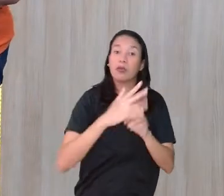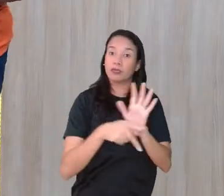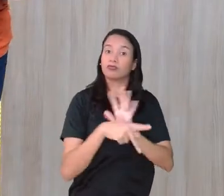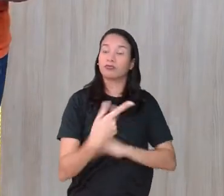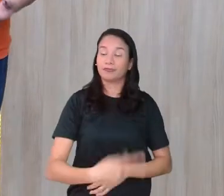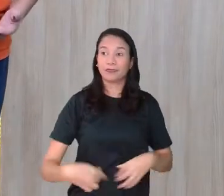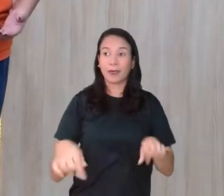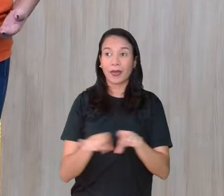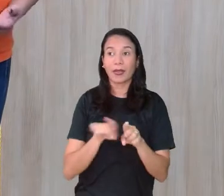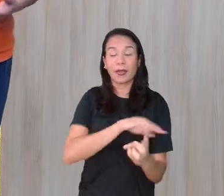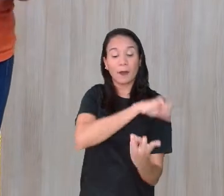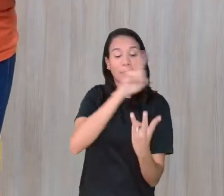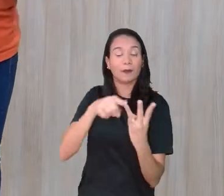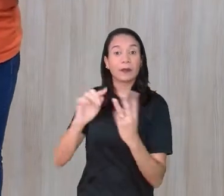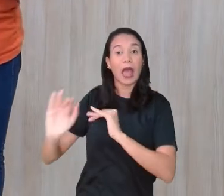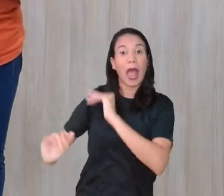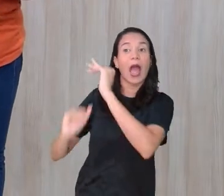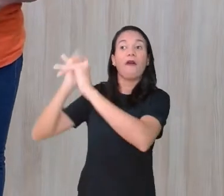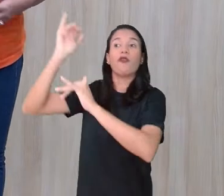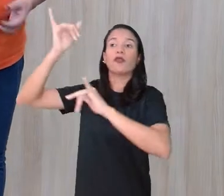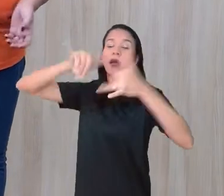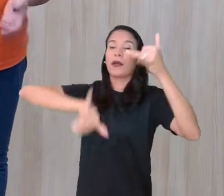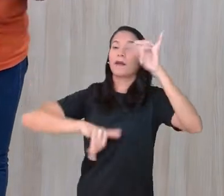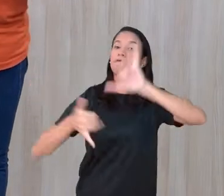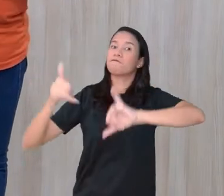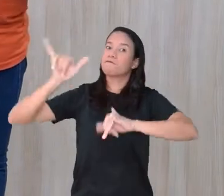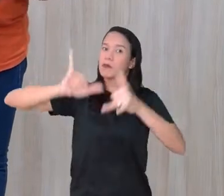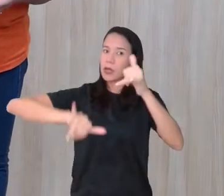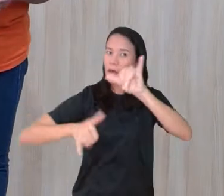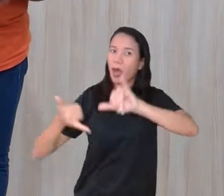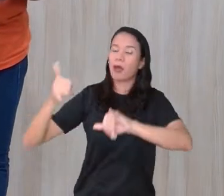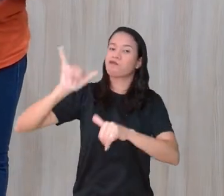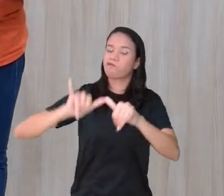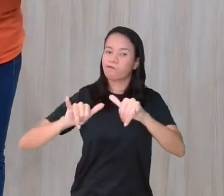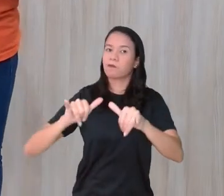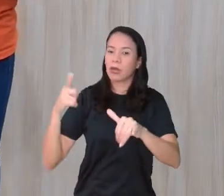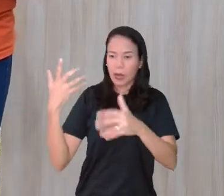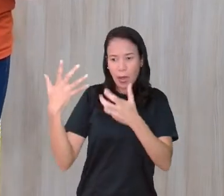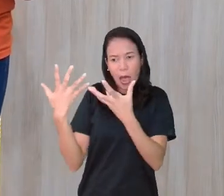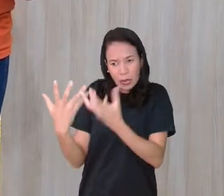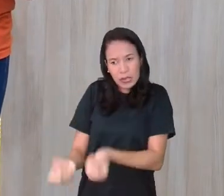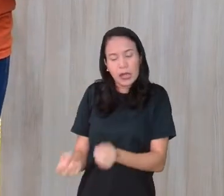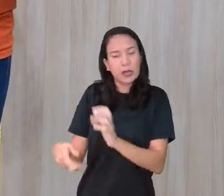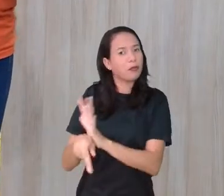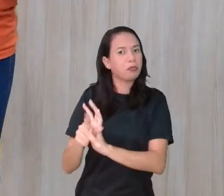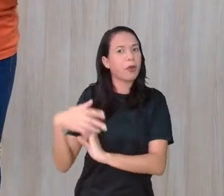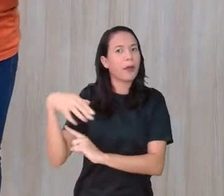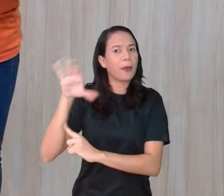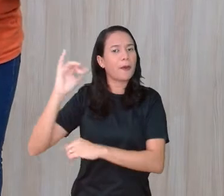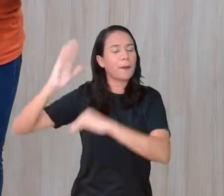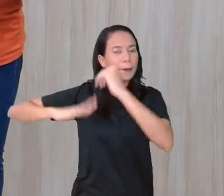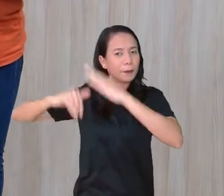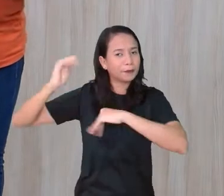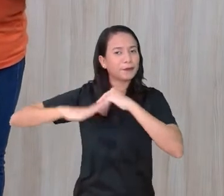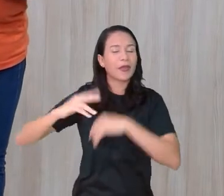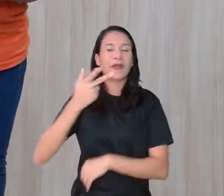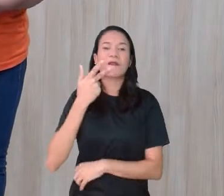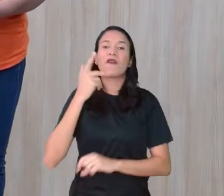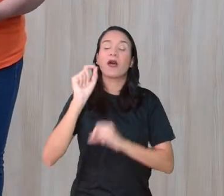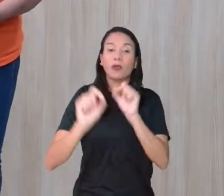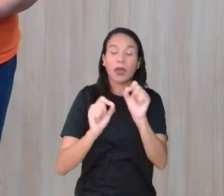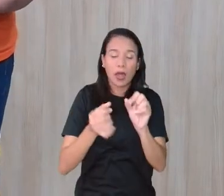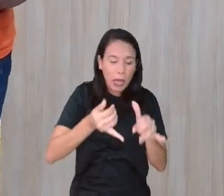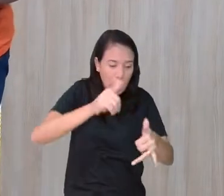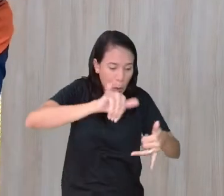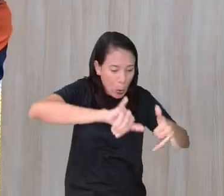da evolução química, que a teoria da evolução química foi a que é a mais aceita entre os cientistas, que diz que as substâncias